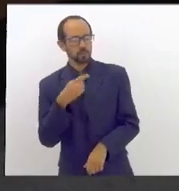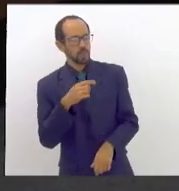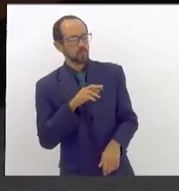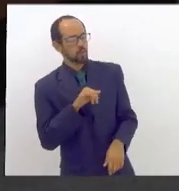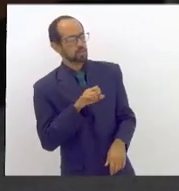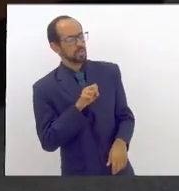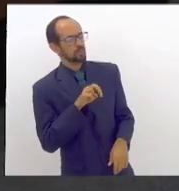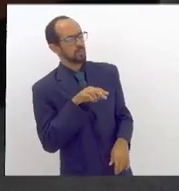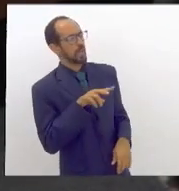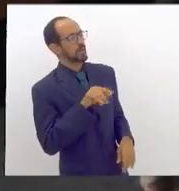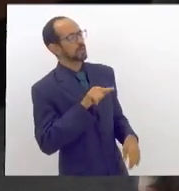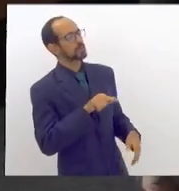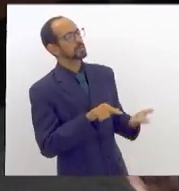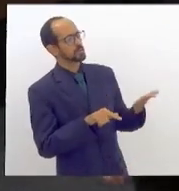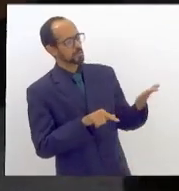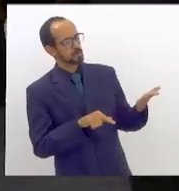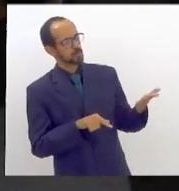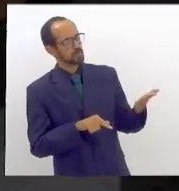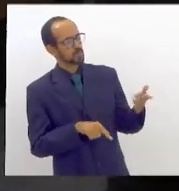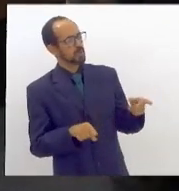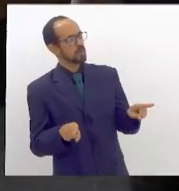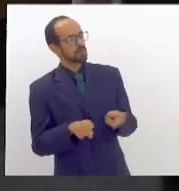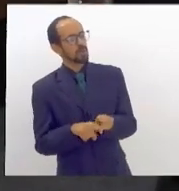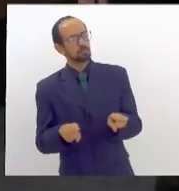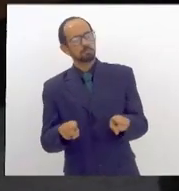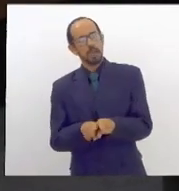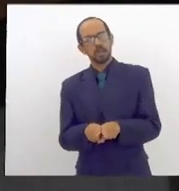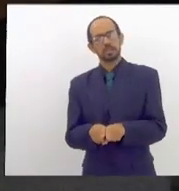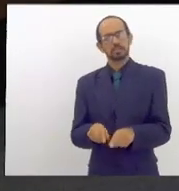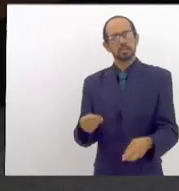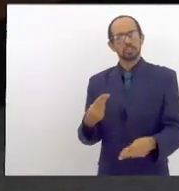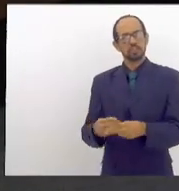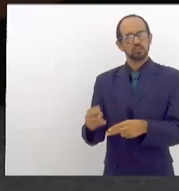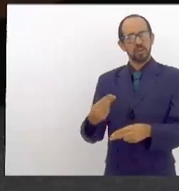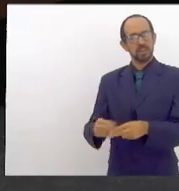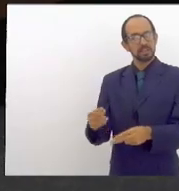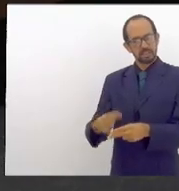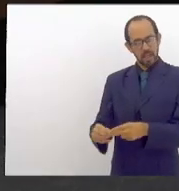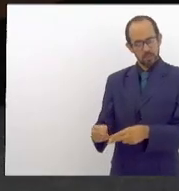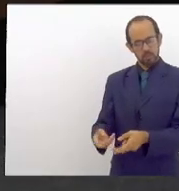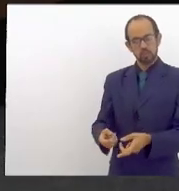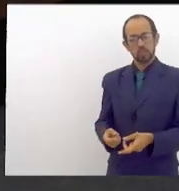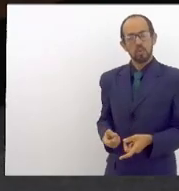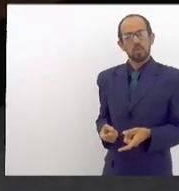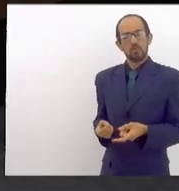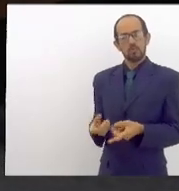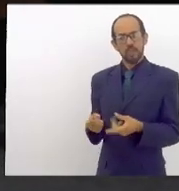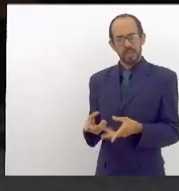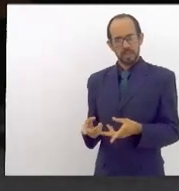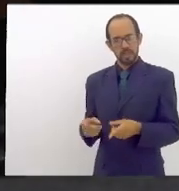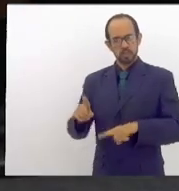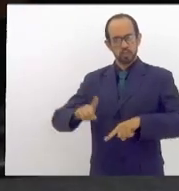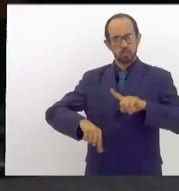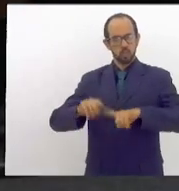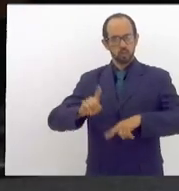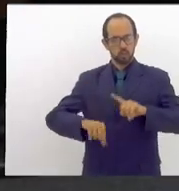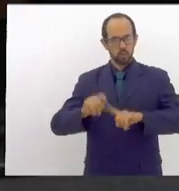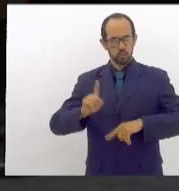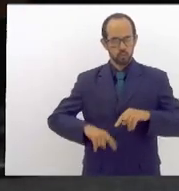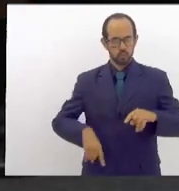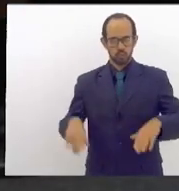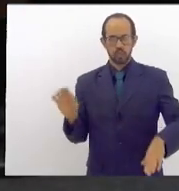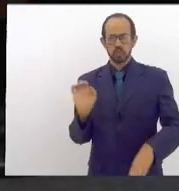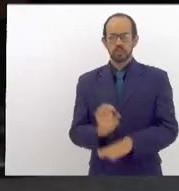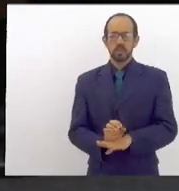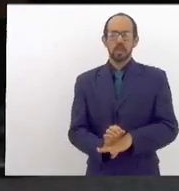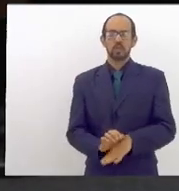mais do que isso travestido de uma operação de venda de ativos Na verdade o estado do Rio